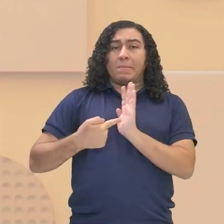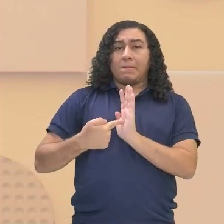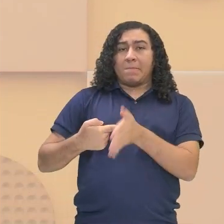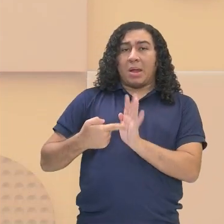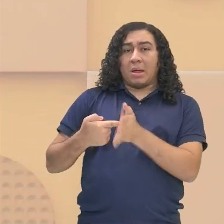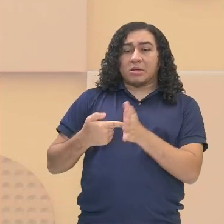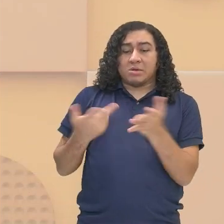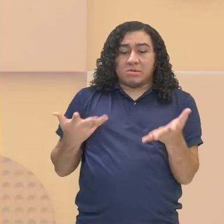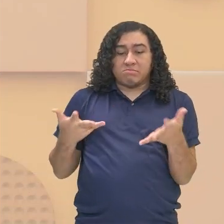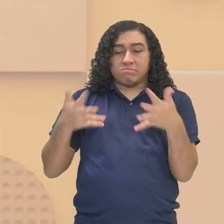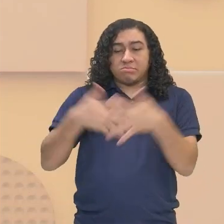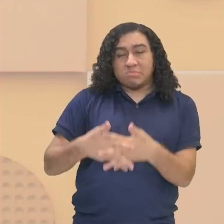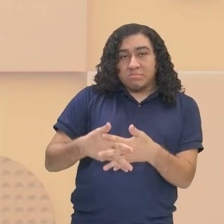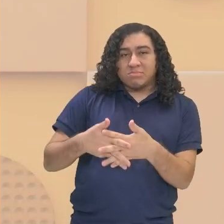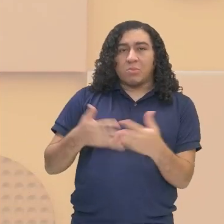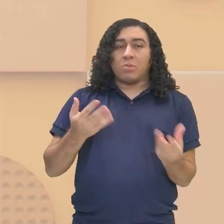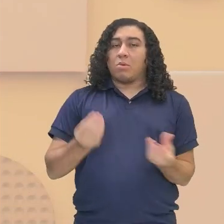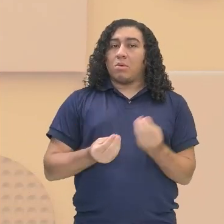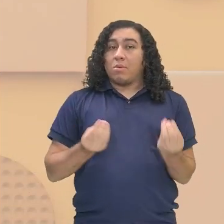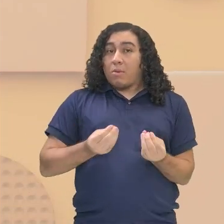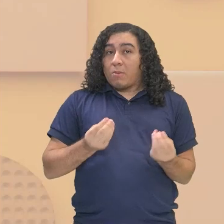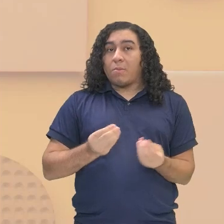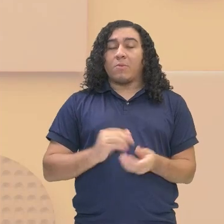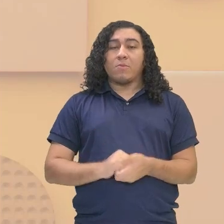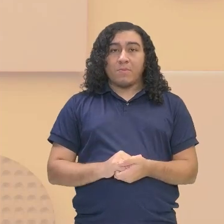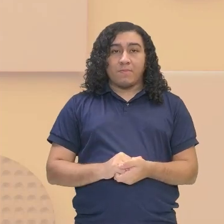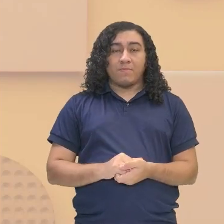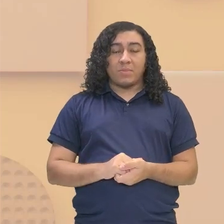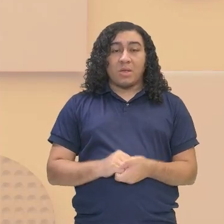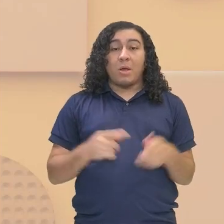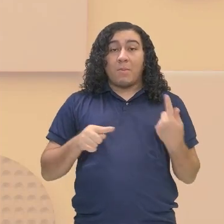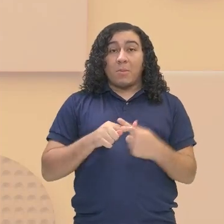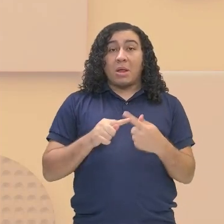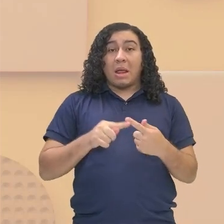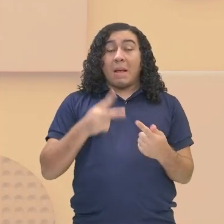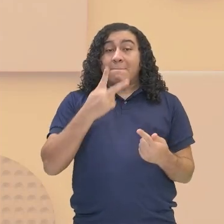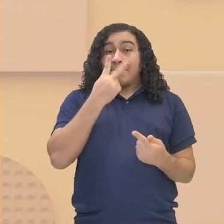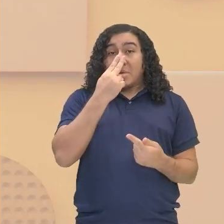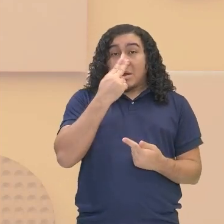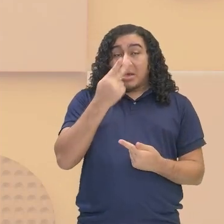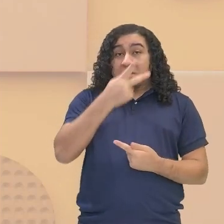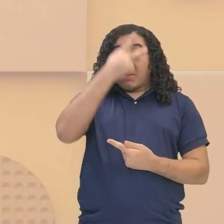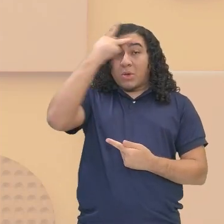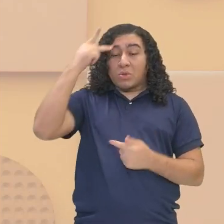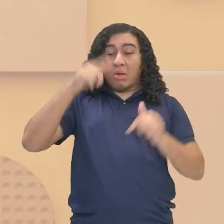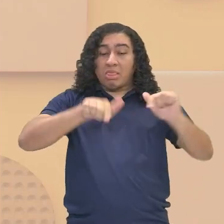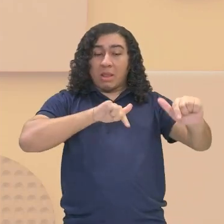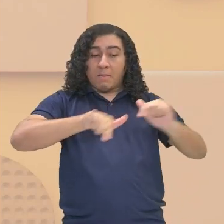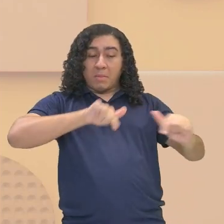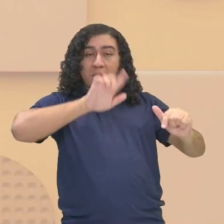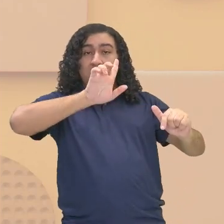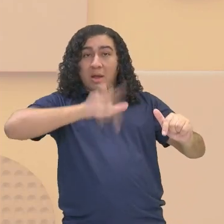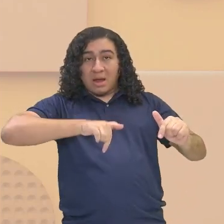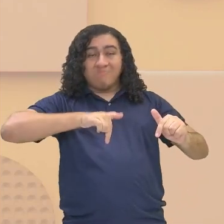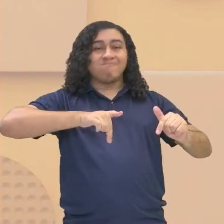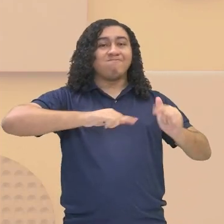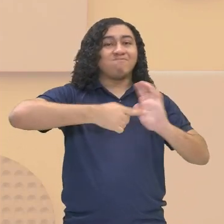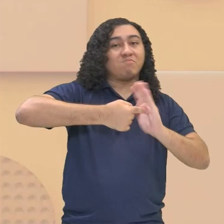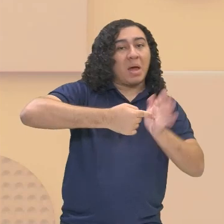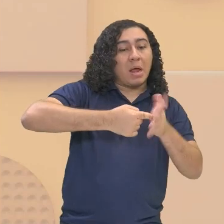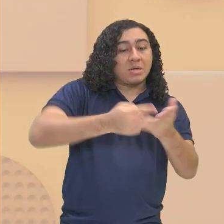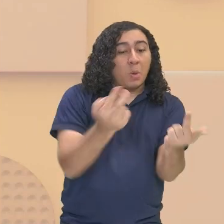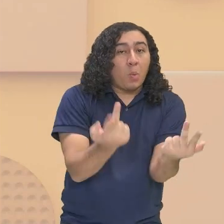Como aquelas máquinas ali onde, né, o trabalhador, ele foi sugado, né? No videozinho que vocês acabaram de ver.